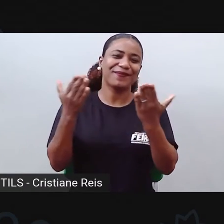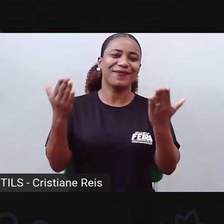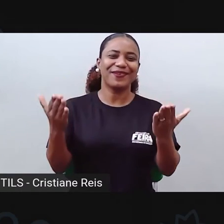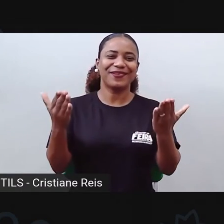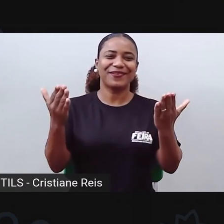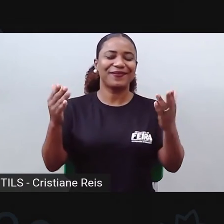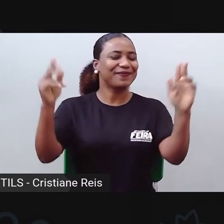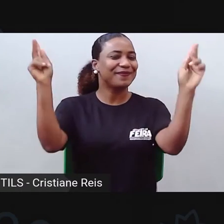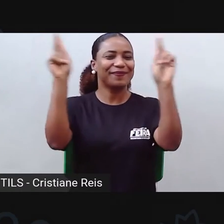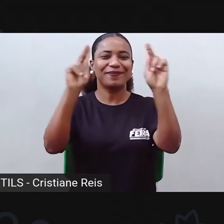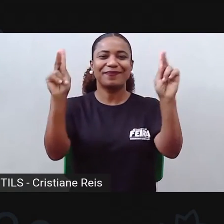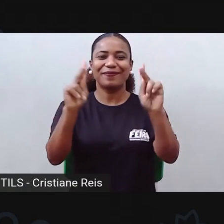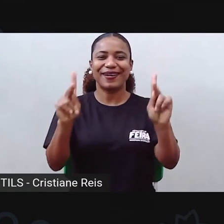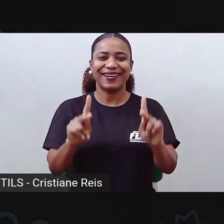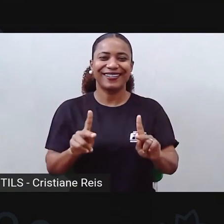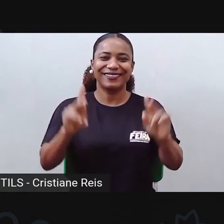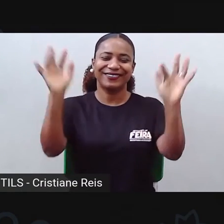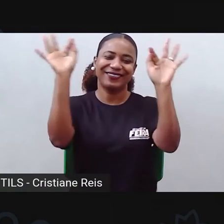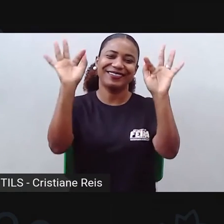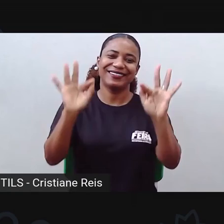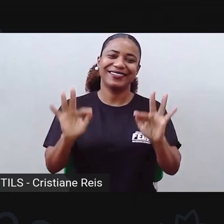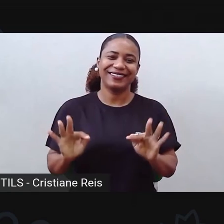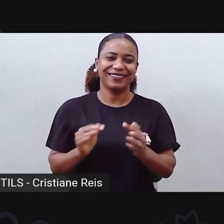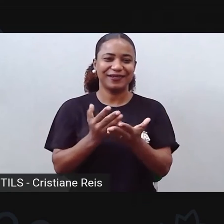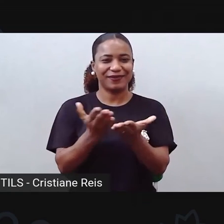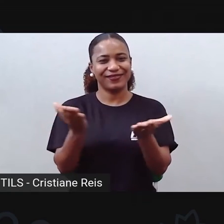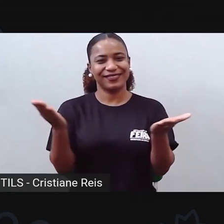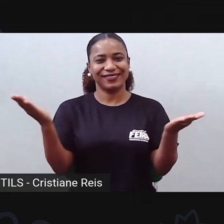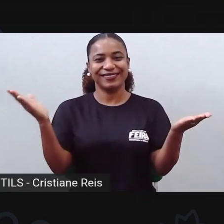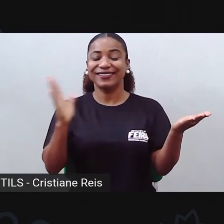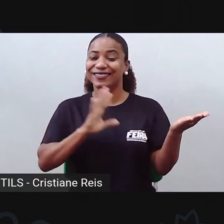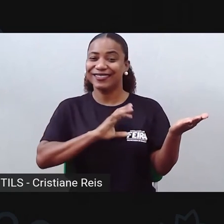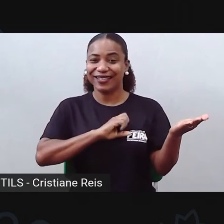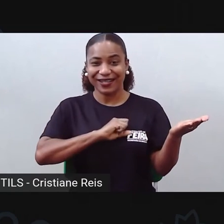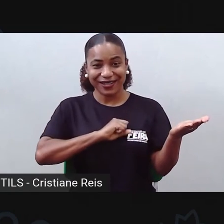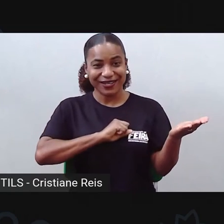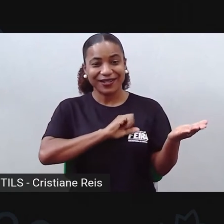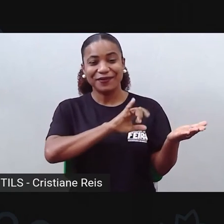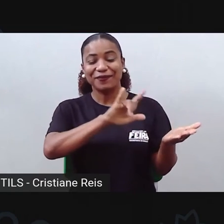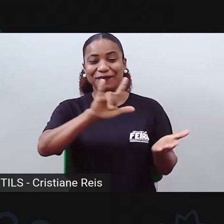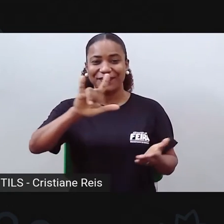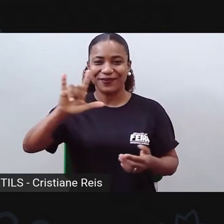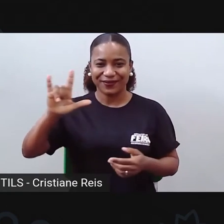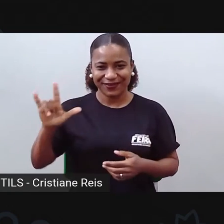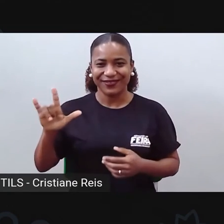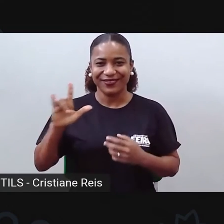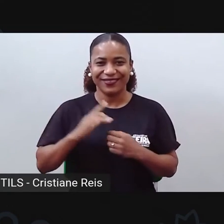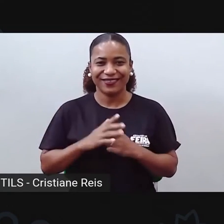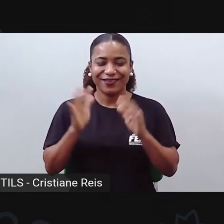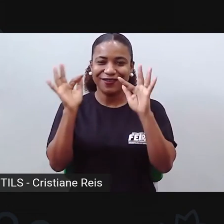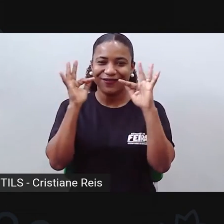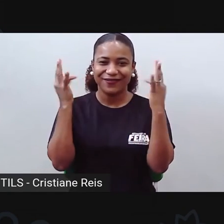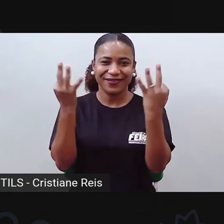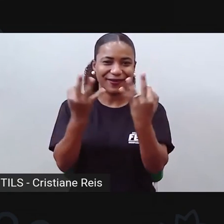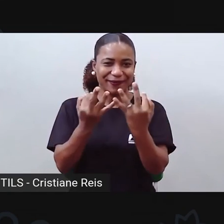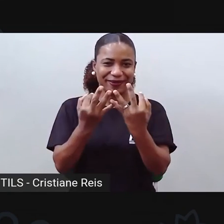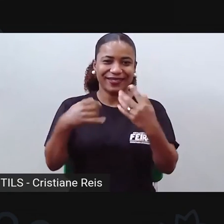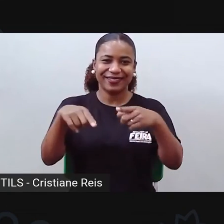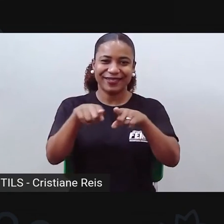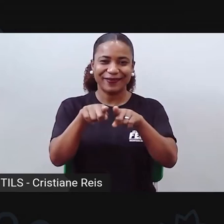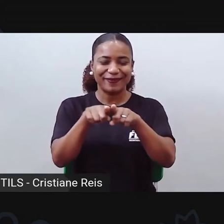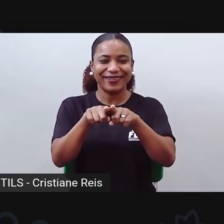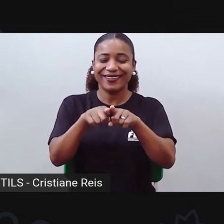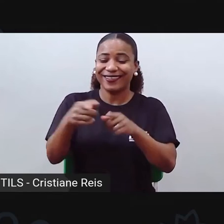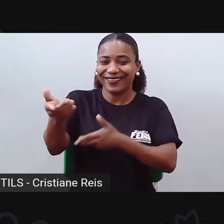muita felicidade, muita paz e muito amor para que você possa distribuir aí com sua família e todo mundo, né, com que